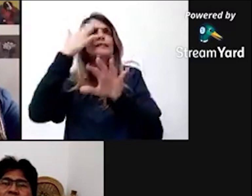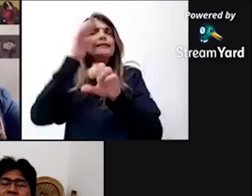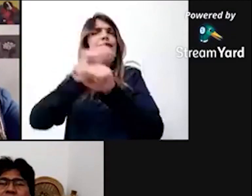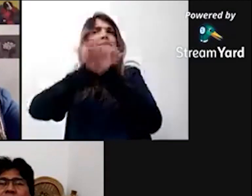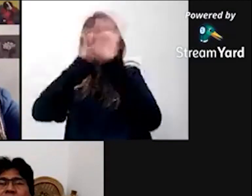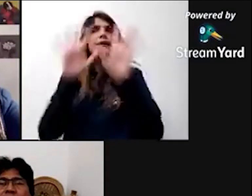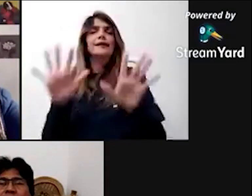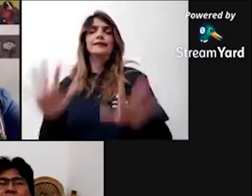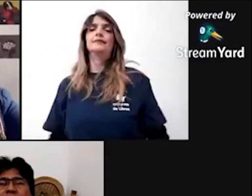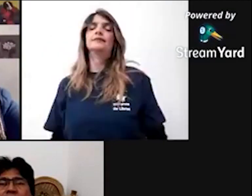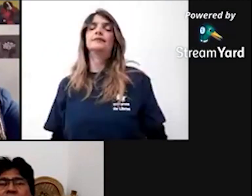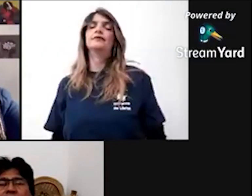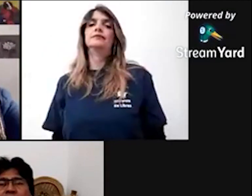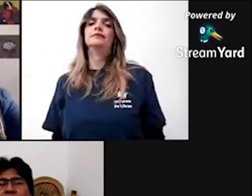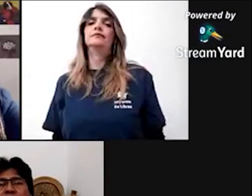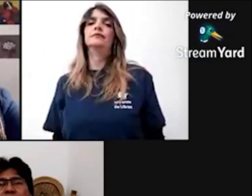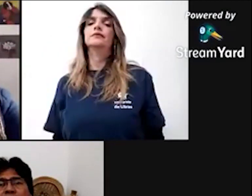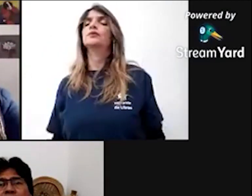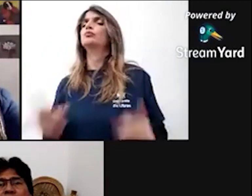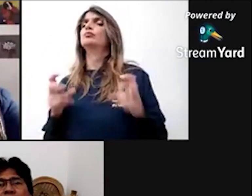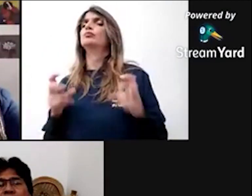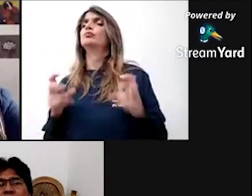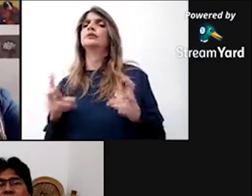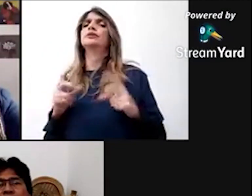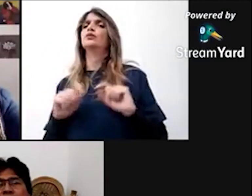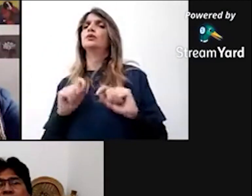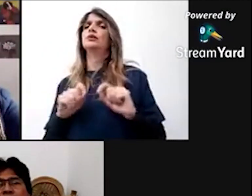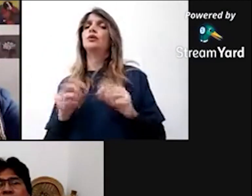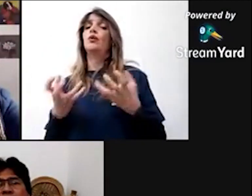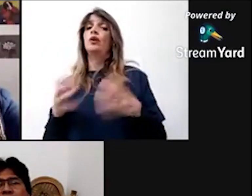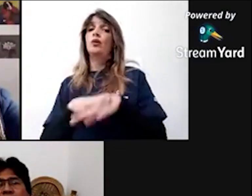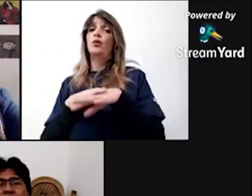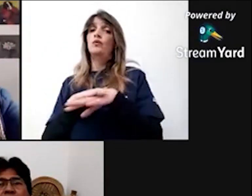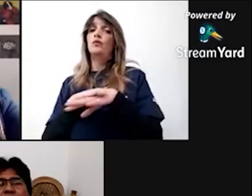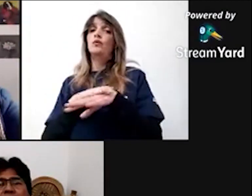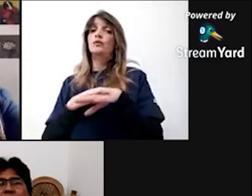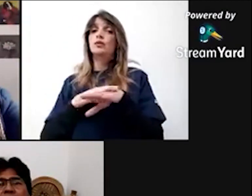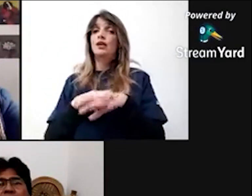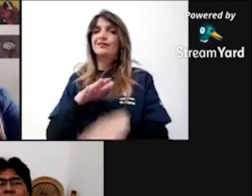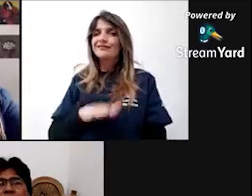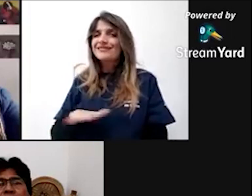E aí eu começo a perceber que, quando eu quero conversar com as crianças pequenas,